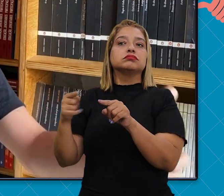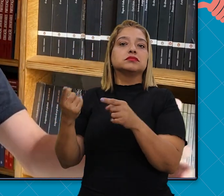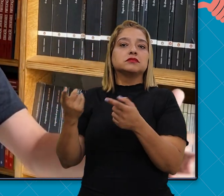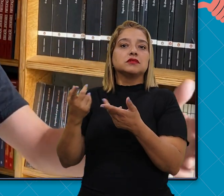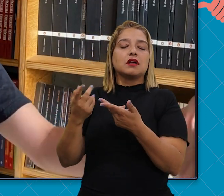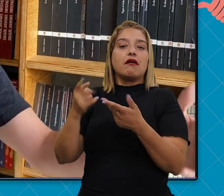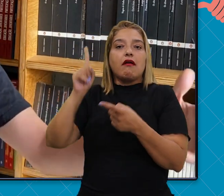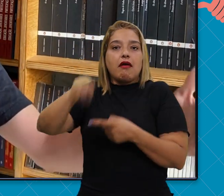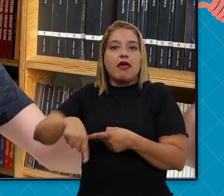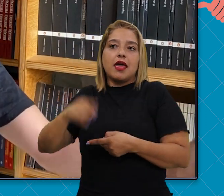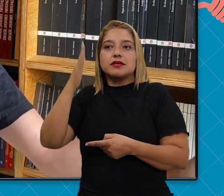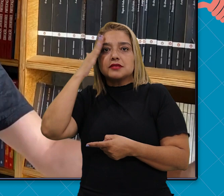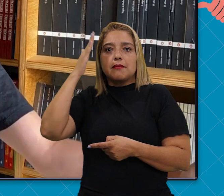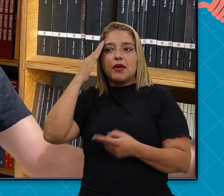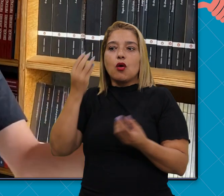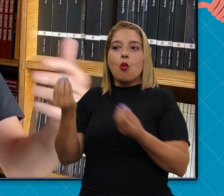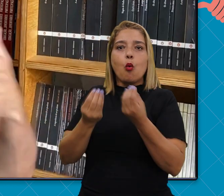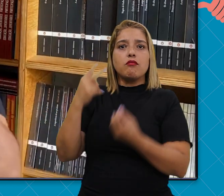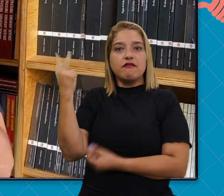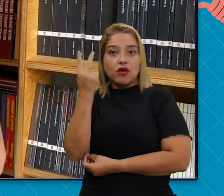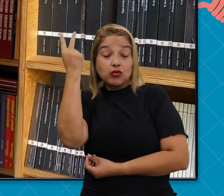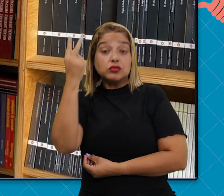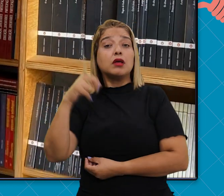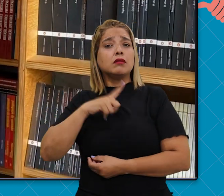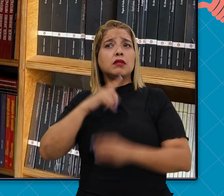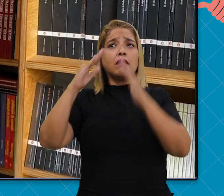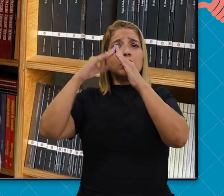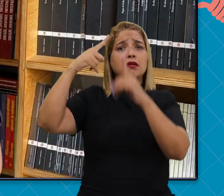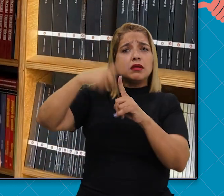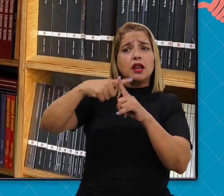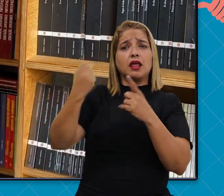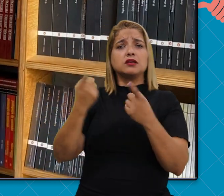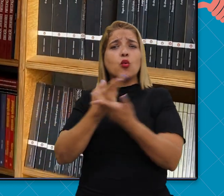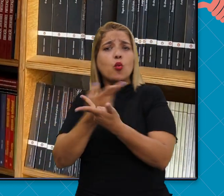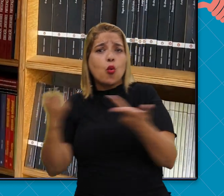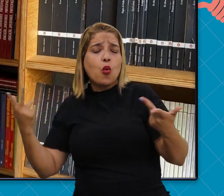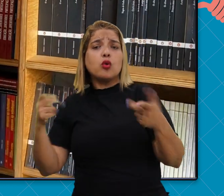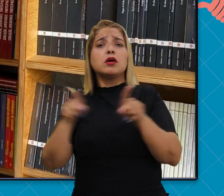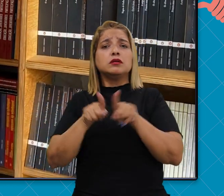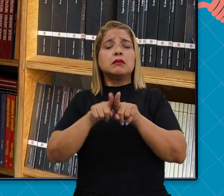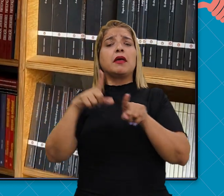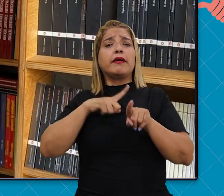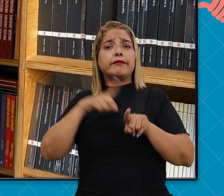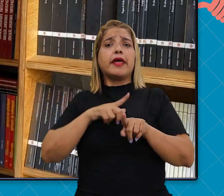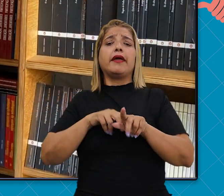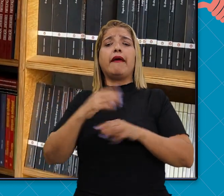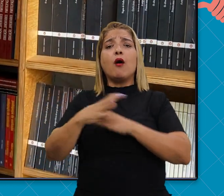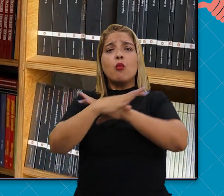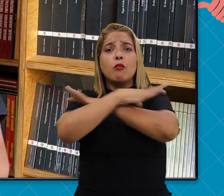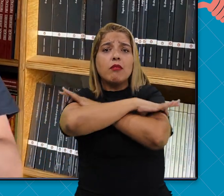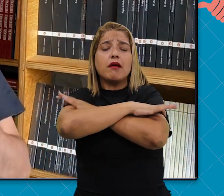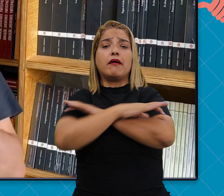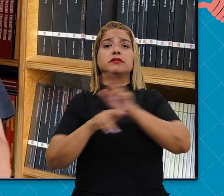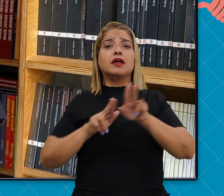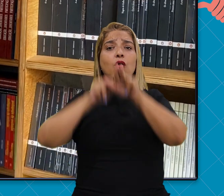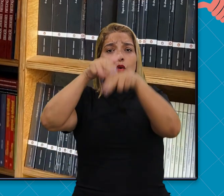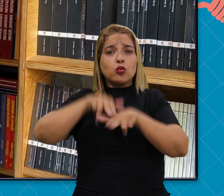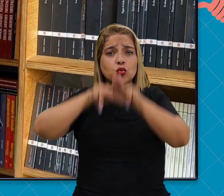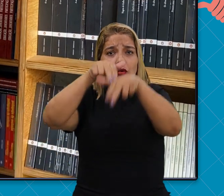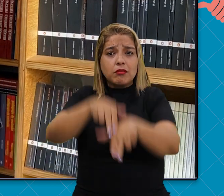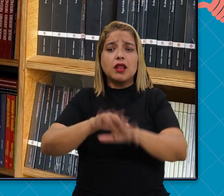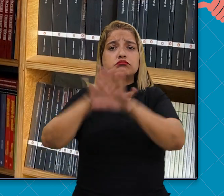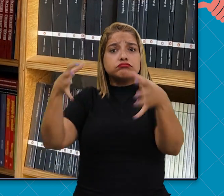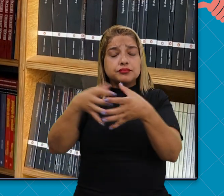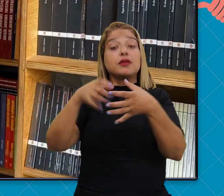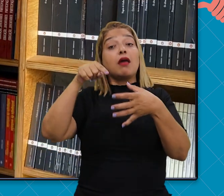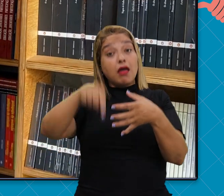tantas igrejas católicas reconhecidas, por que nós não temos também centros de umbanda, de candomblé, né,